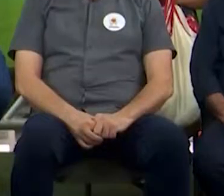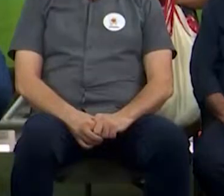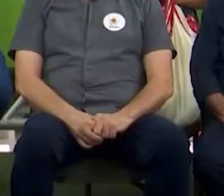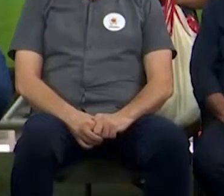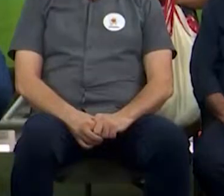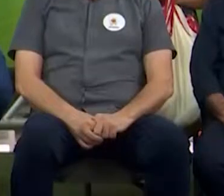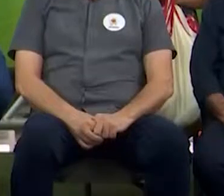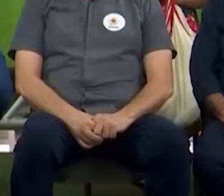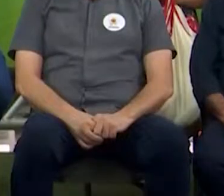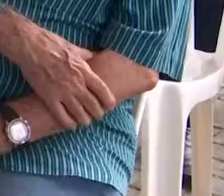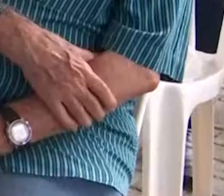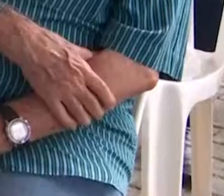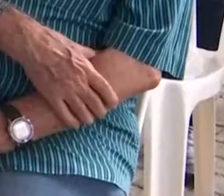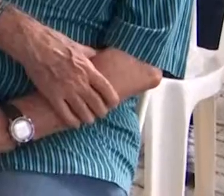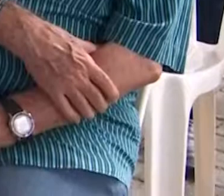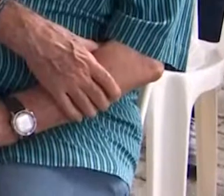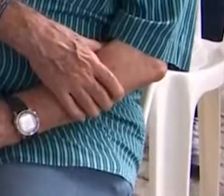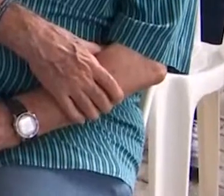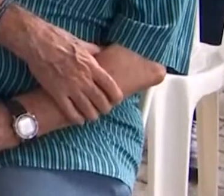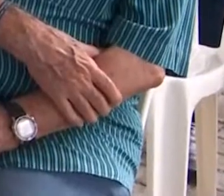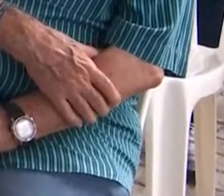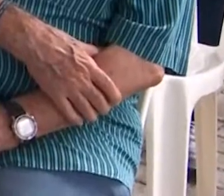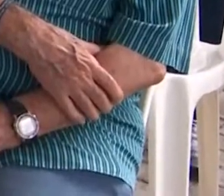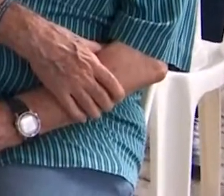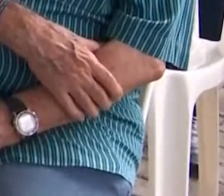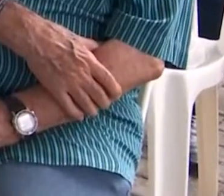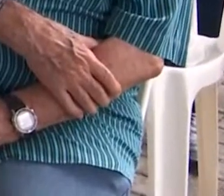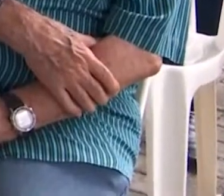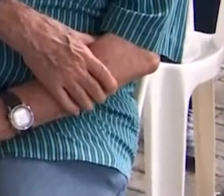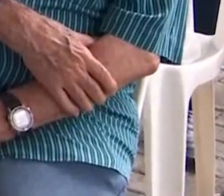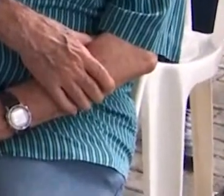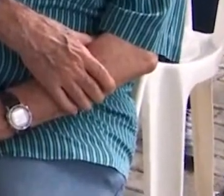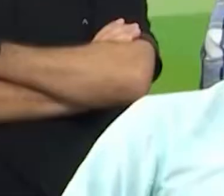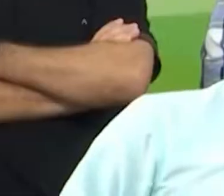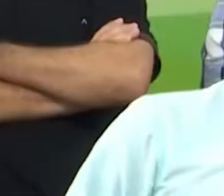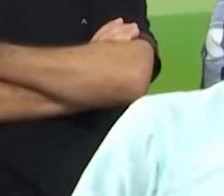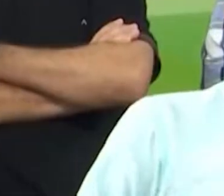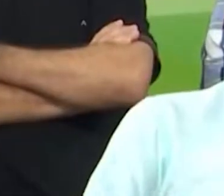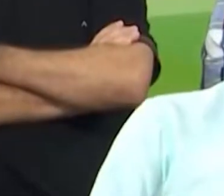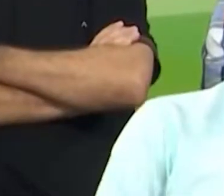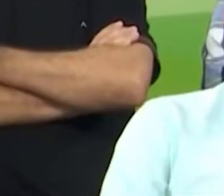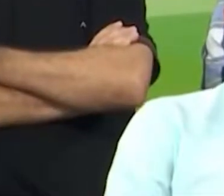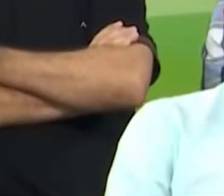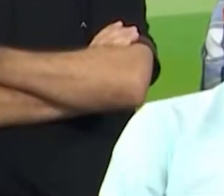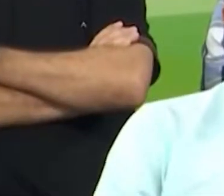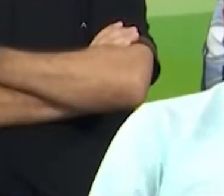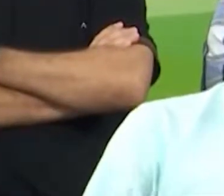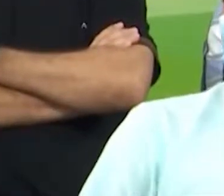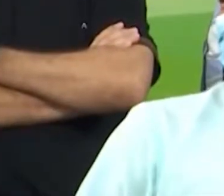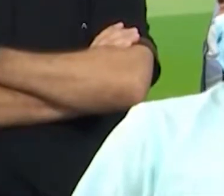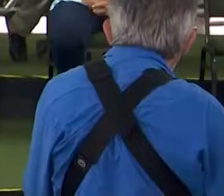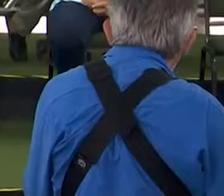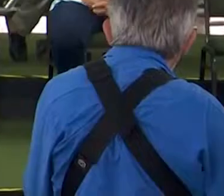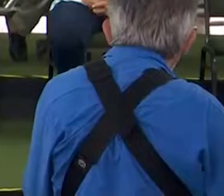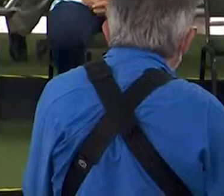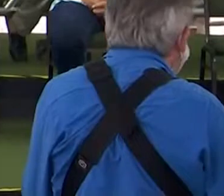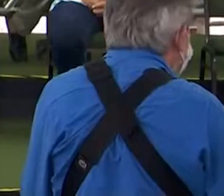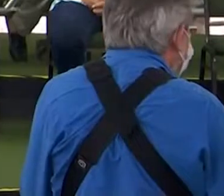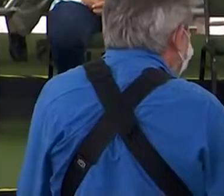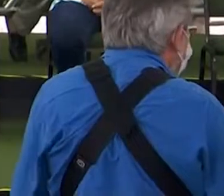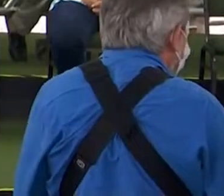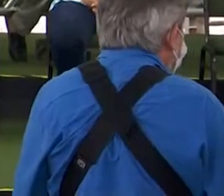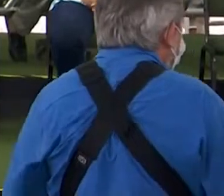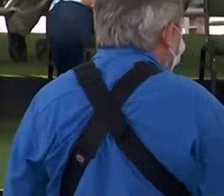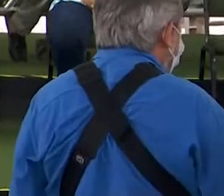de 200 hectares com caracterização da malha fundiária e diagnóstico fundiário em 58 municípios. Foram